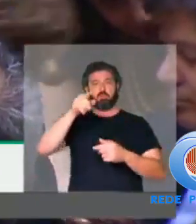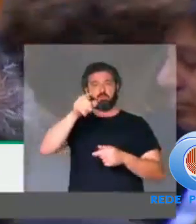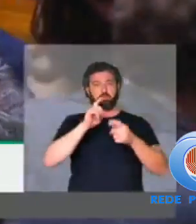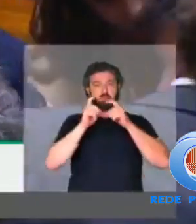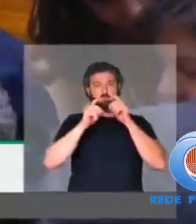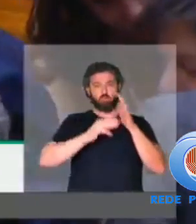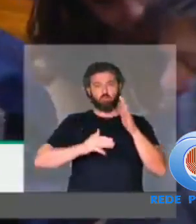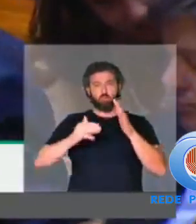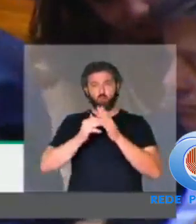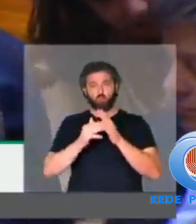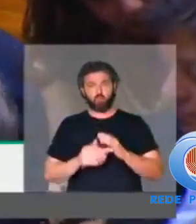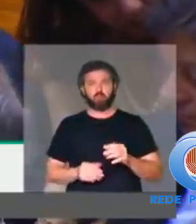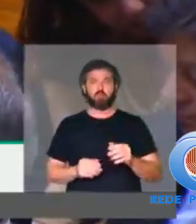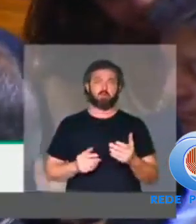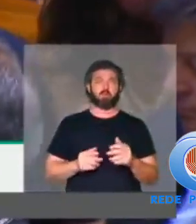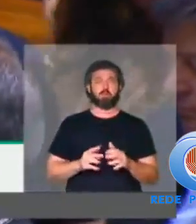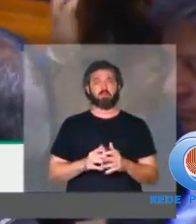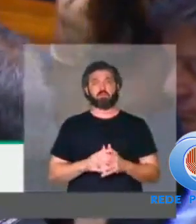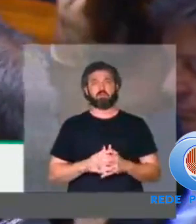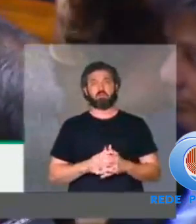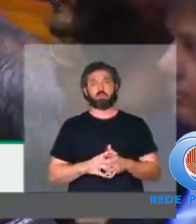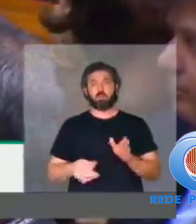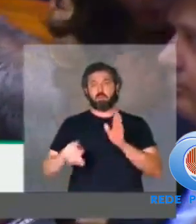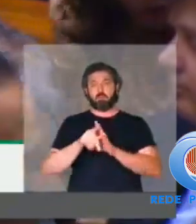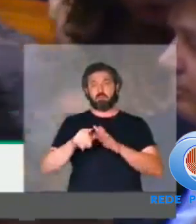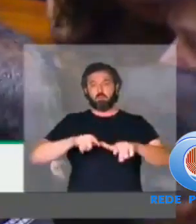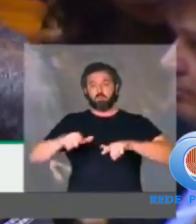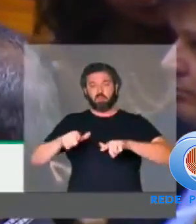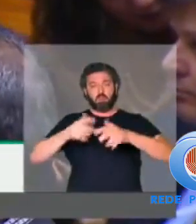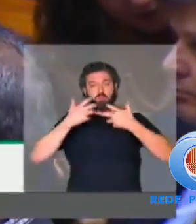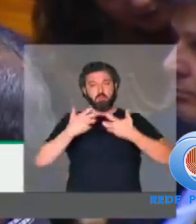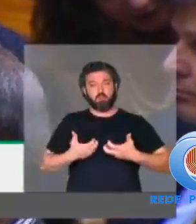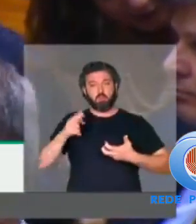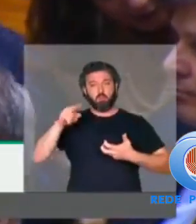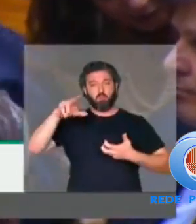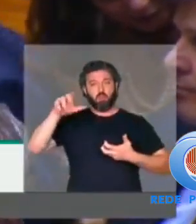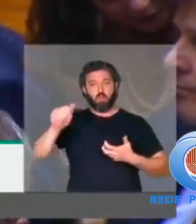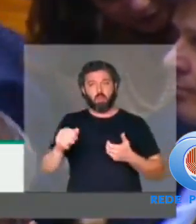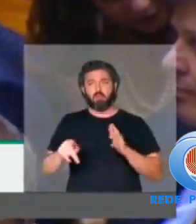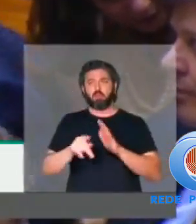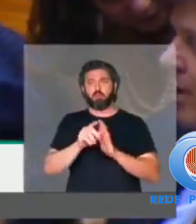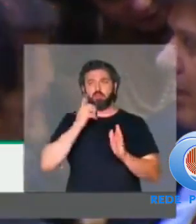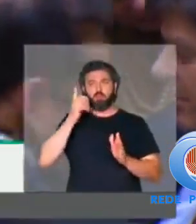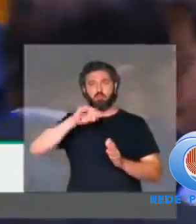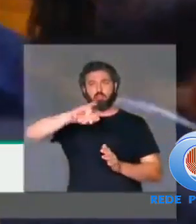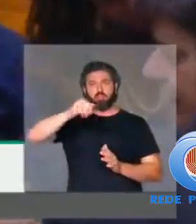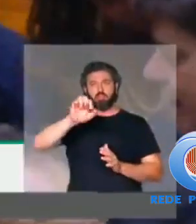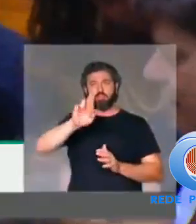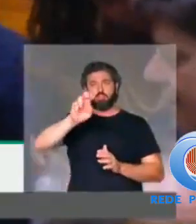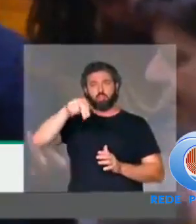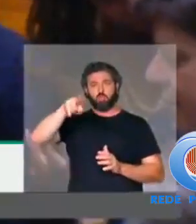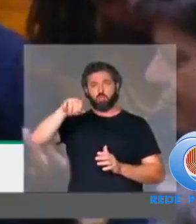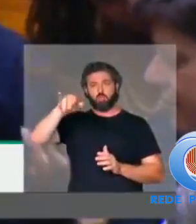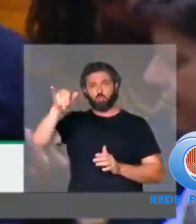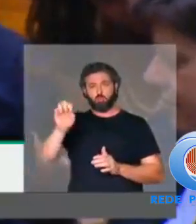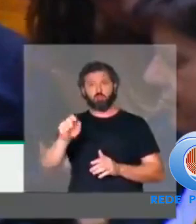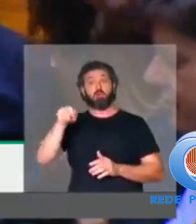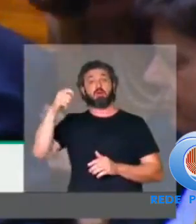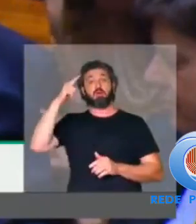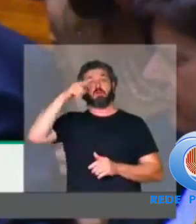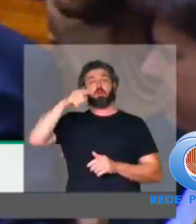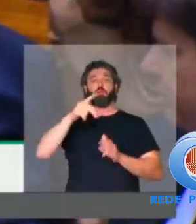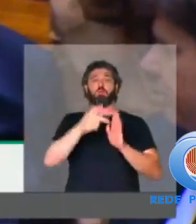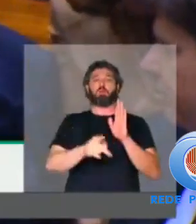comando, onde, fruto do trabalho incansável do deputado Jerônimo, num projeto mandado pelo